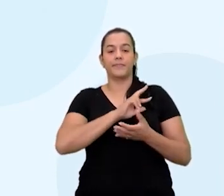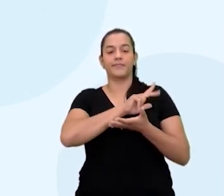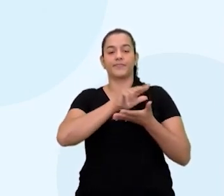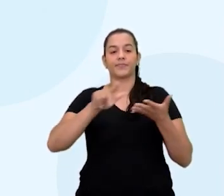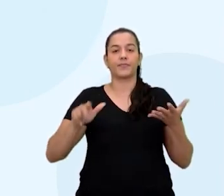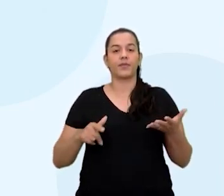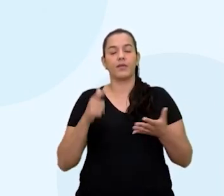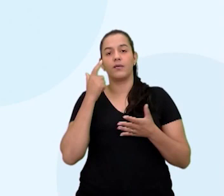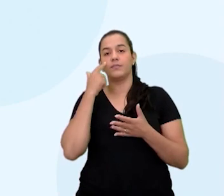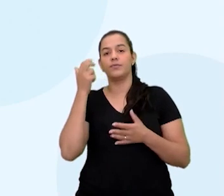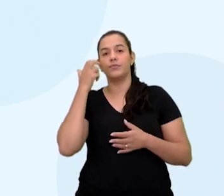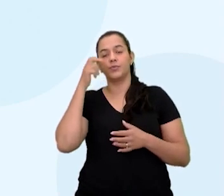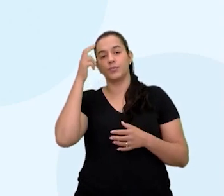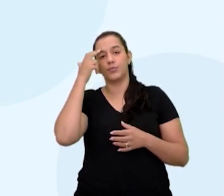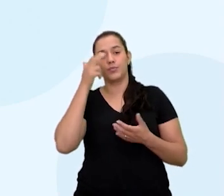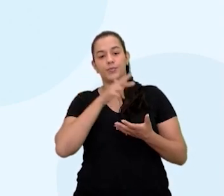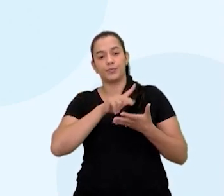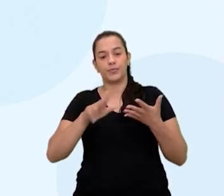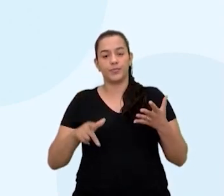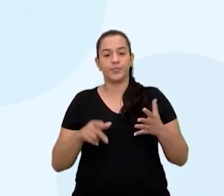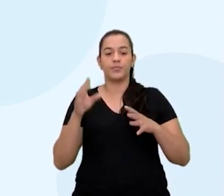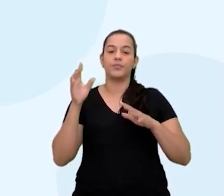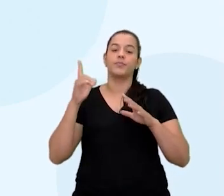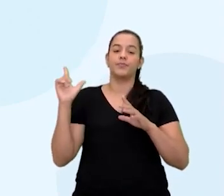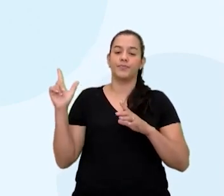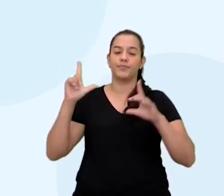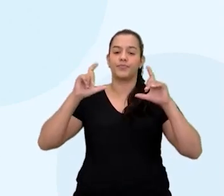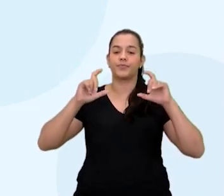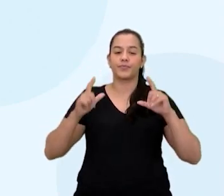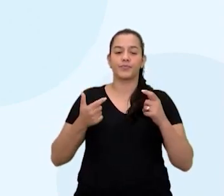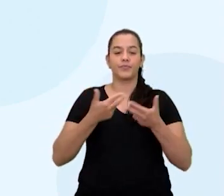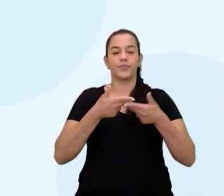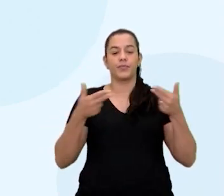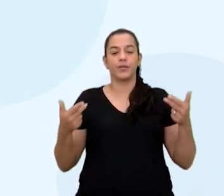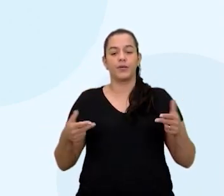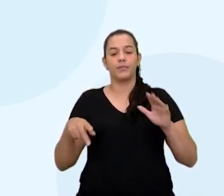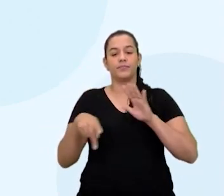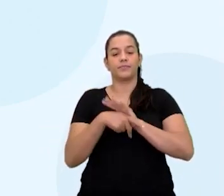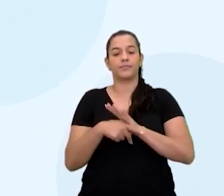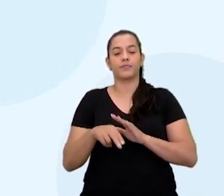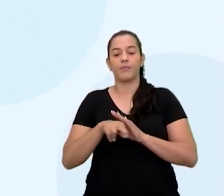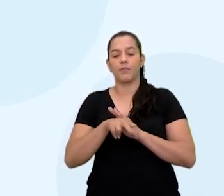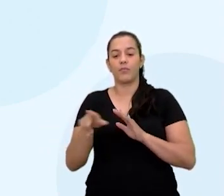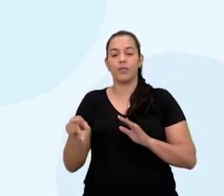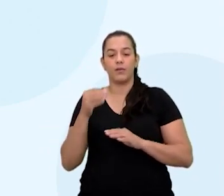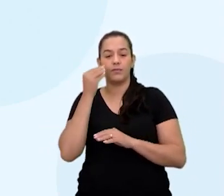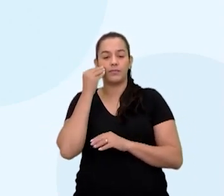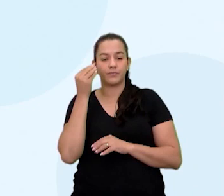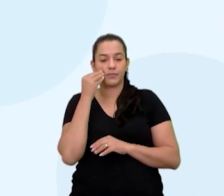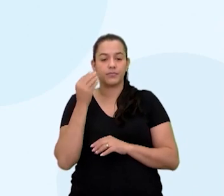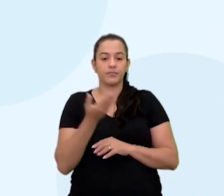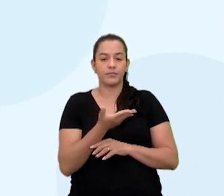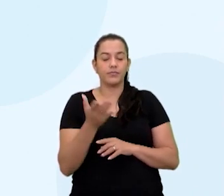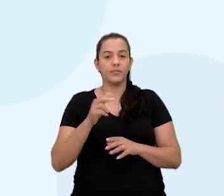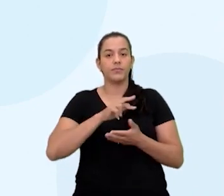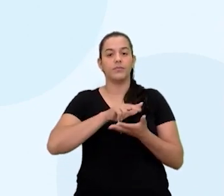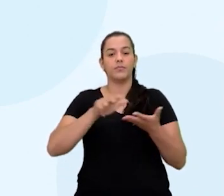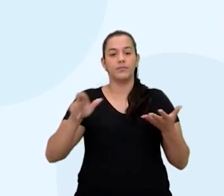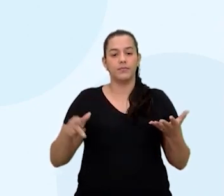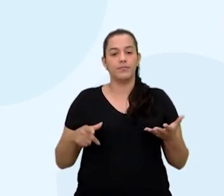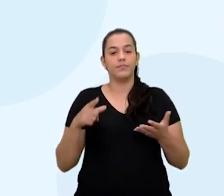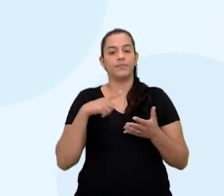multiculturalismo. Já expliquei o que era, né? Então tá aqui, olha. A animação é inspirada em obras de Tarsila do Amaral. Ou seja, você tem Tarsila do Amaral por si já é multicultural. E aí